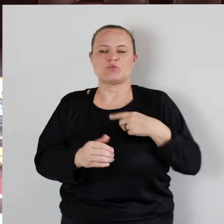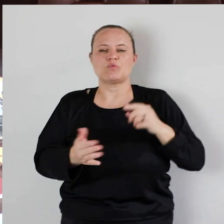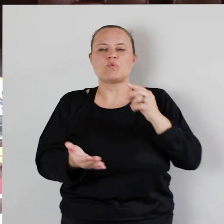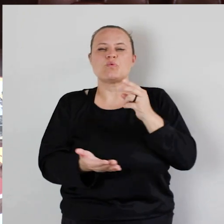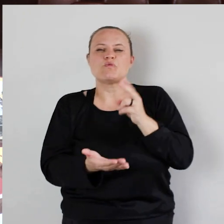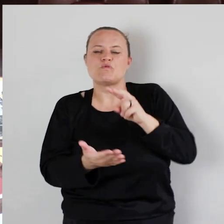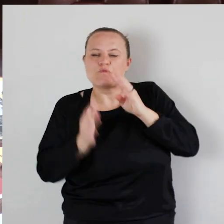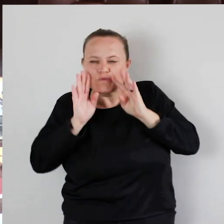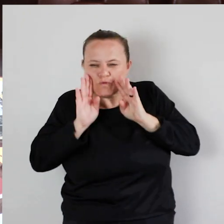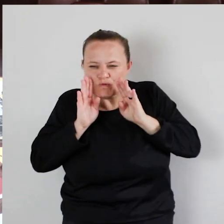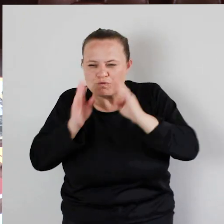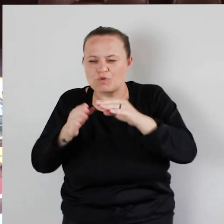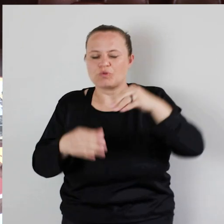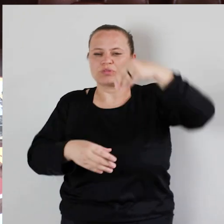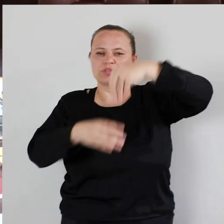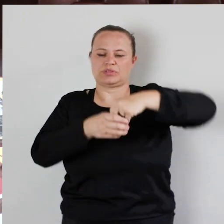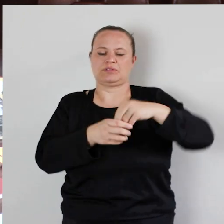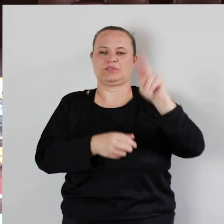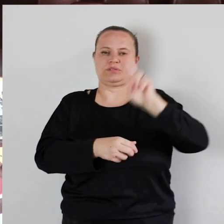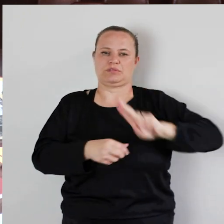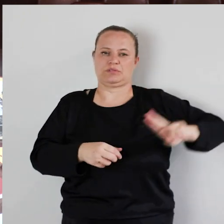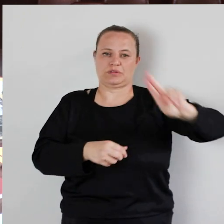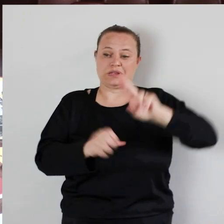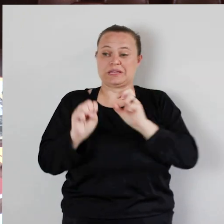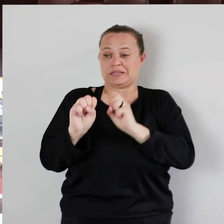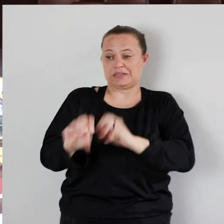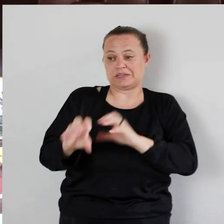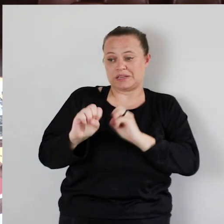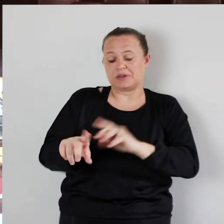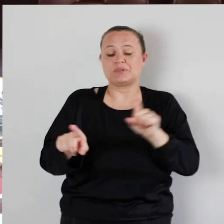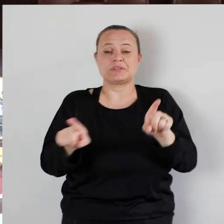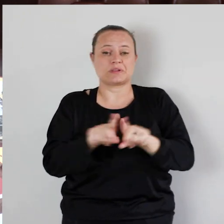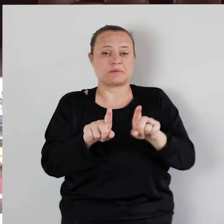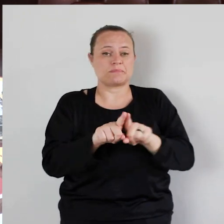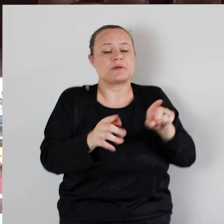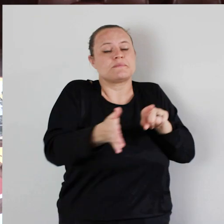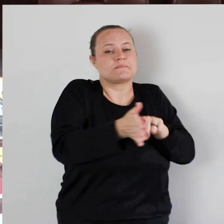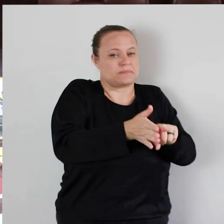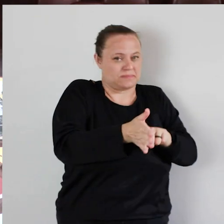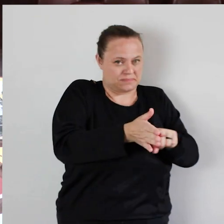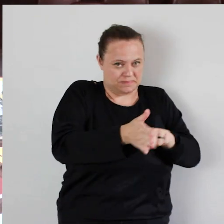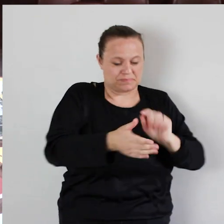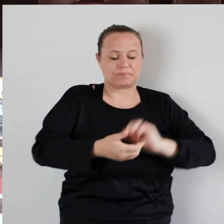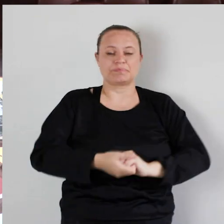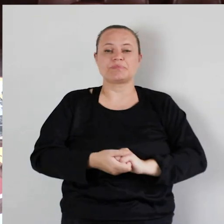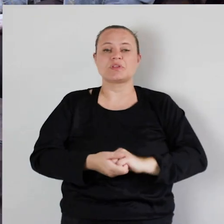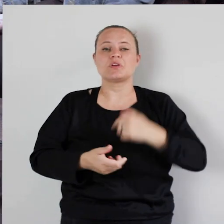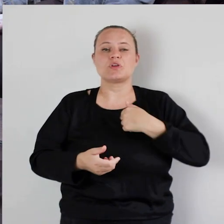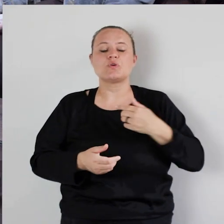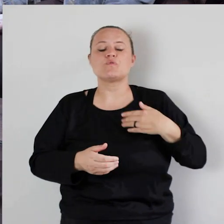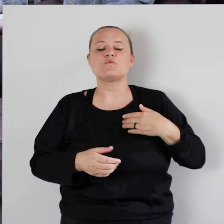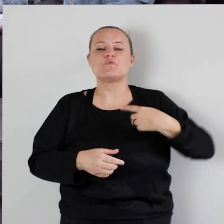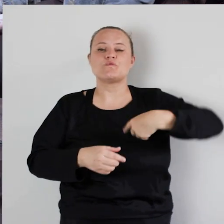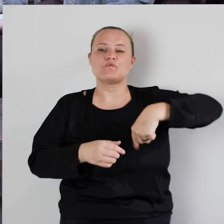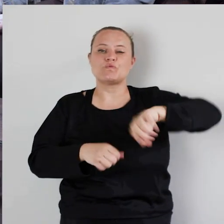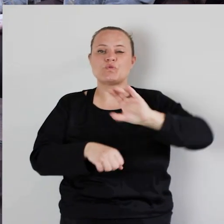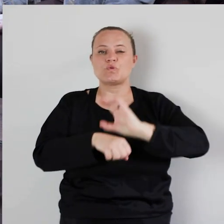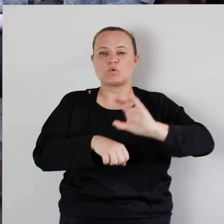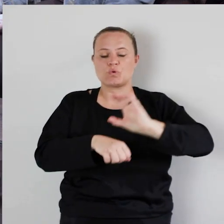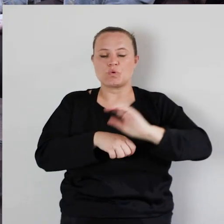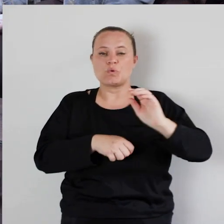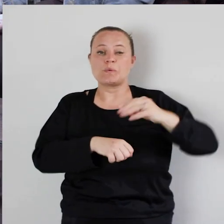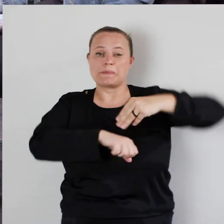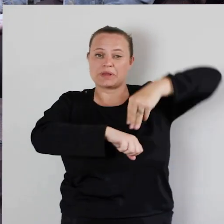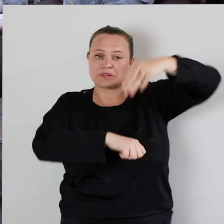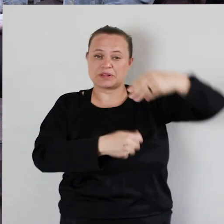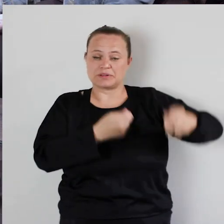mestrado que a minha identificação é muito forte com o trabalho na universidade, né? Tanto com ensino quanto com pesquisa. Eu